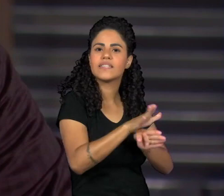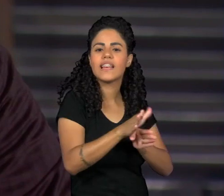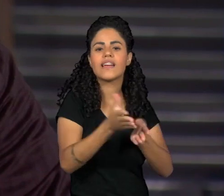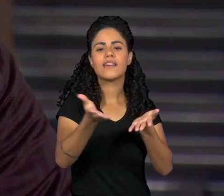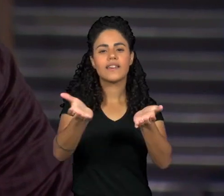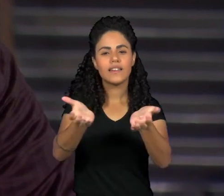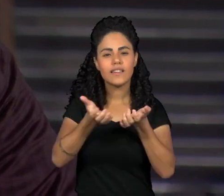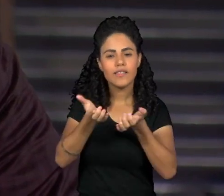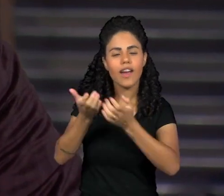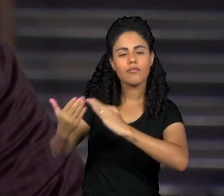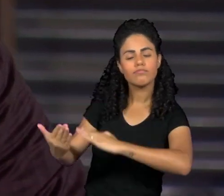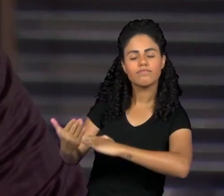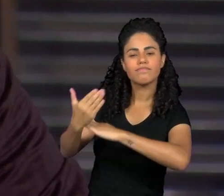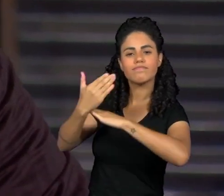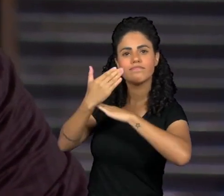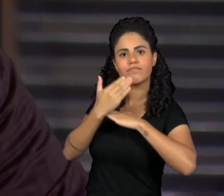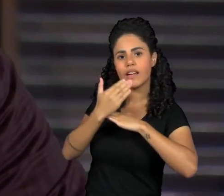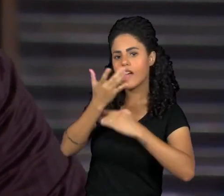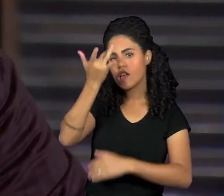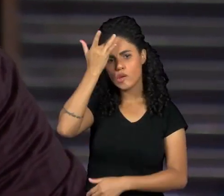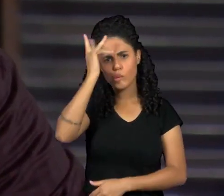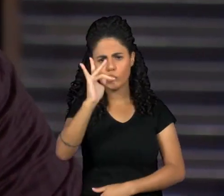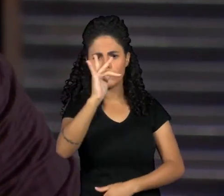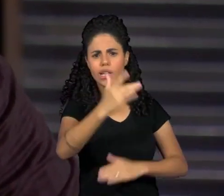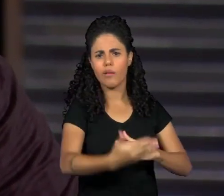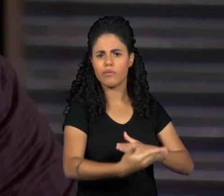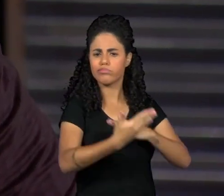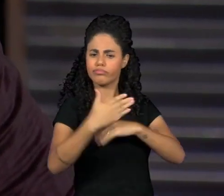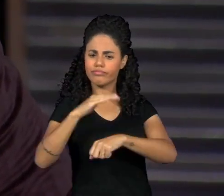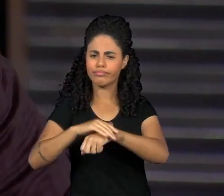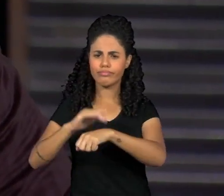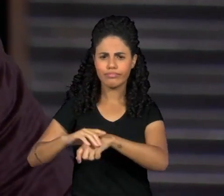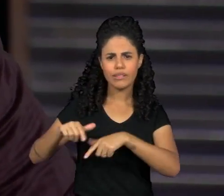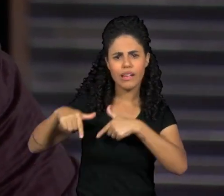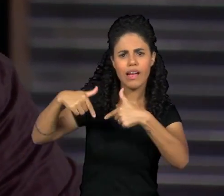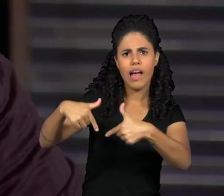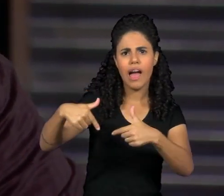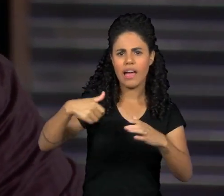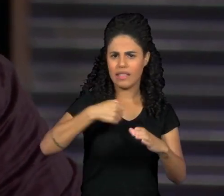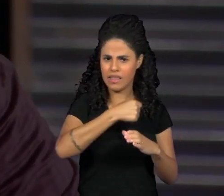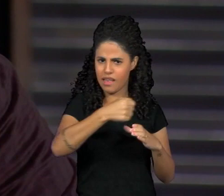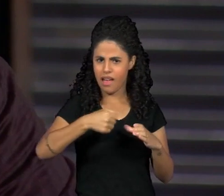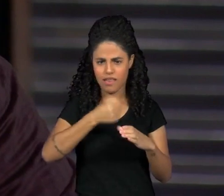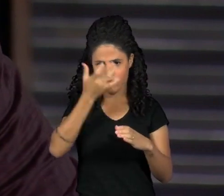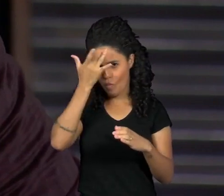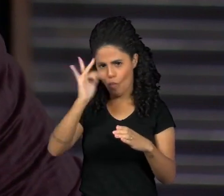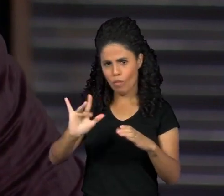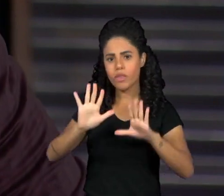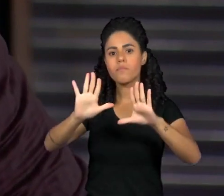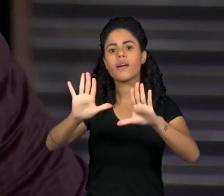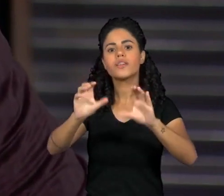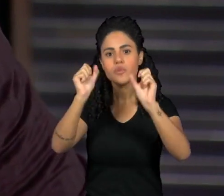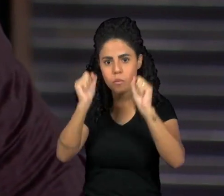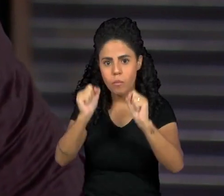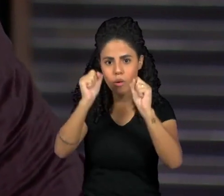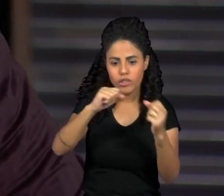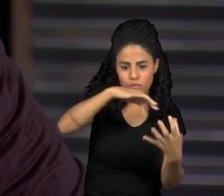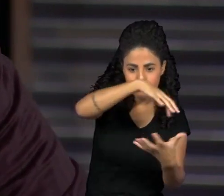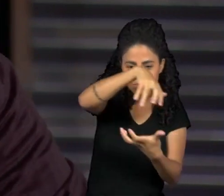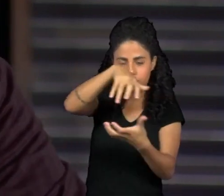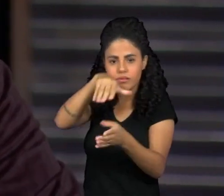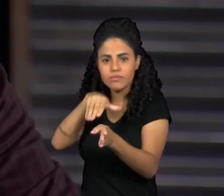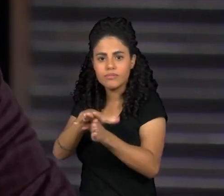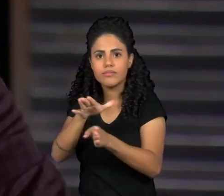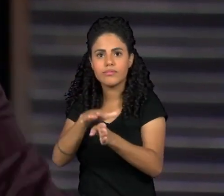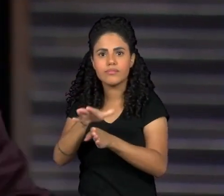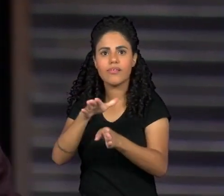e vinha, não sabem governar sua cozinha e podem governar o mundo inteiro. 3